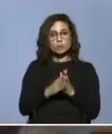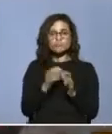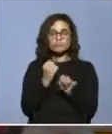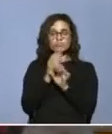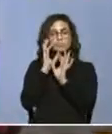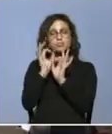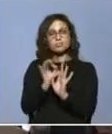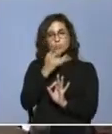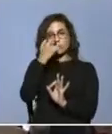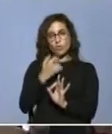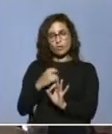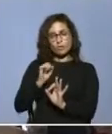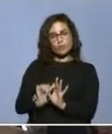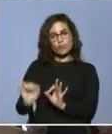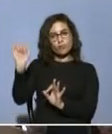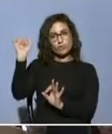povo.